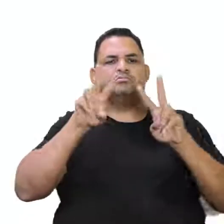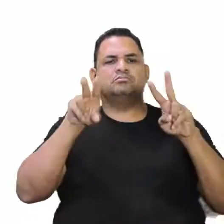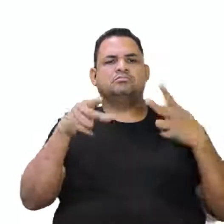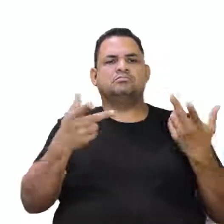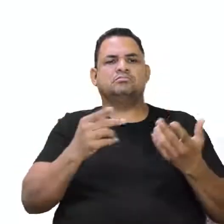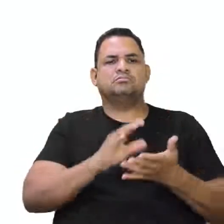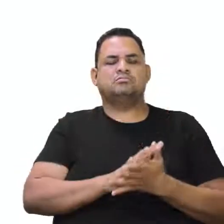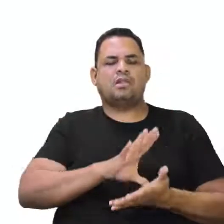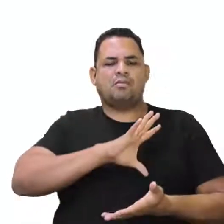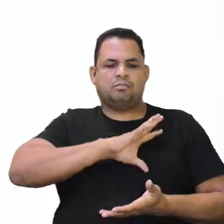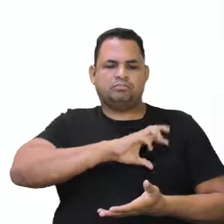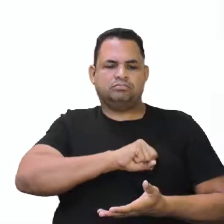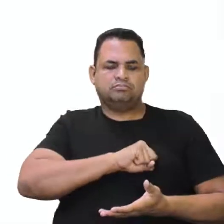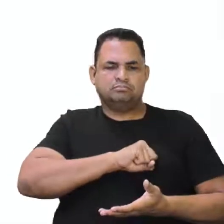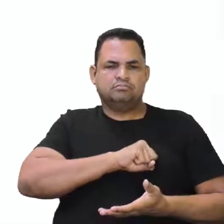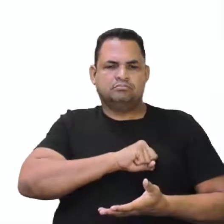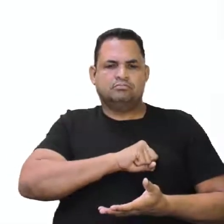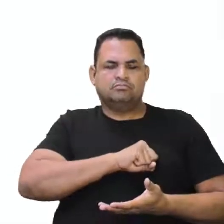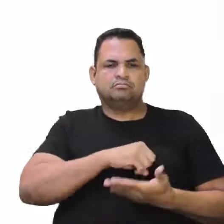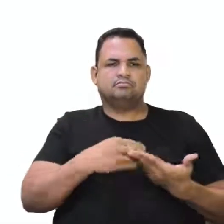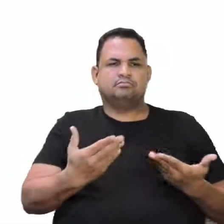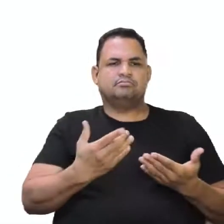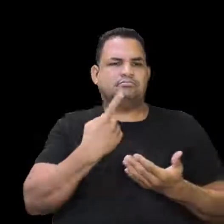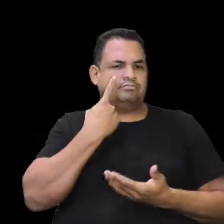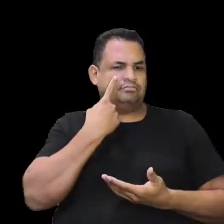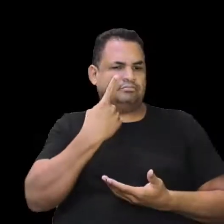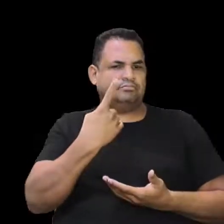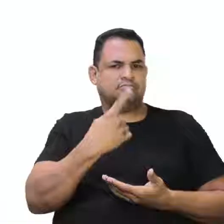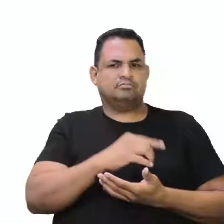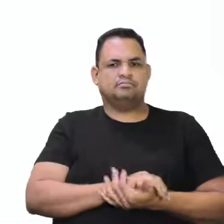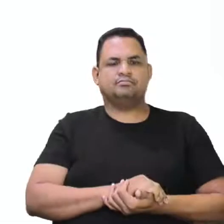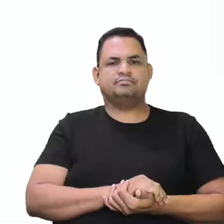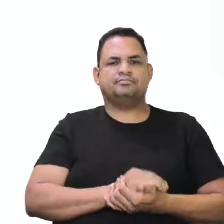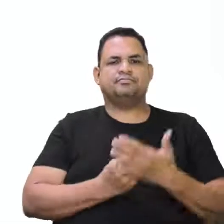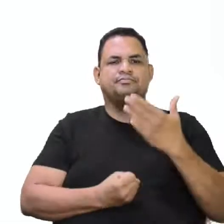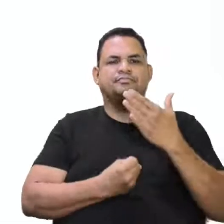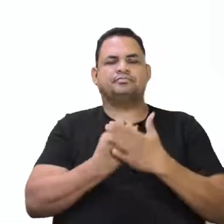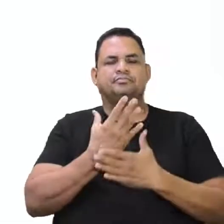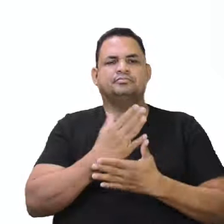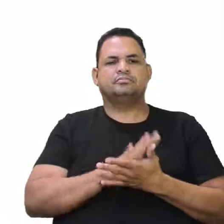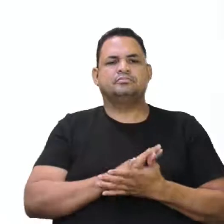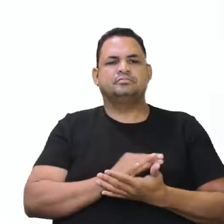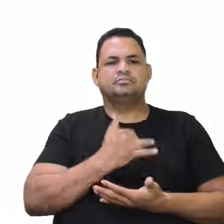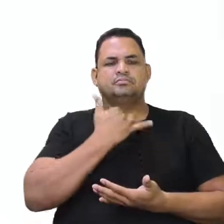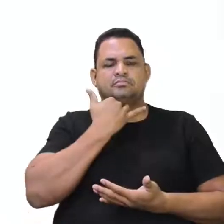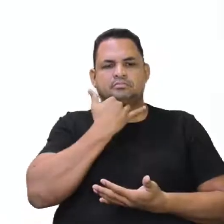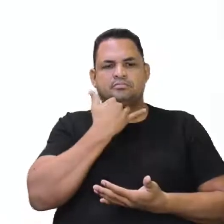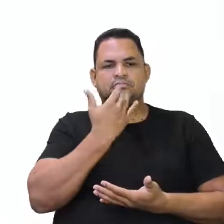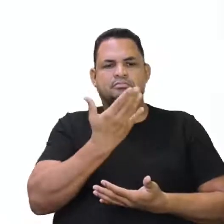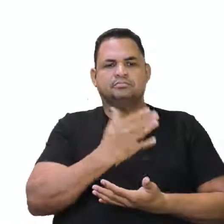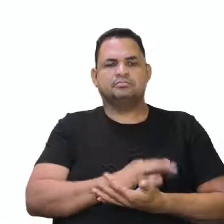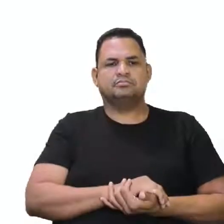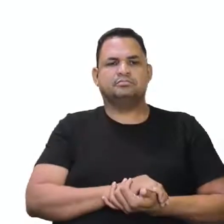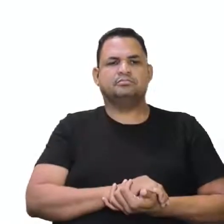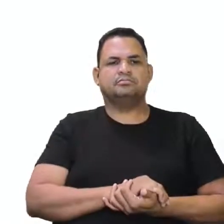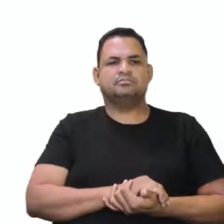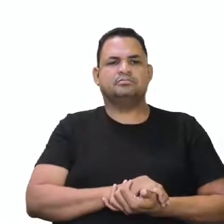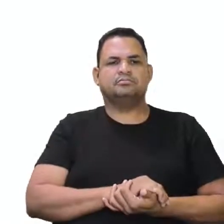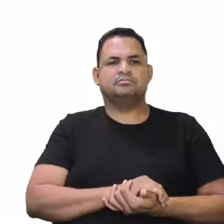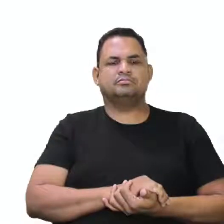o quê? Love. O tema é amor, já aparece aqui. Então, opa, sorry, eu sei que o tema é sobre